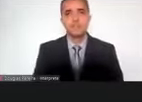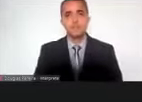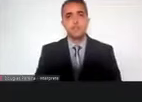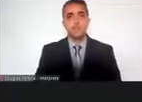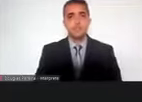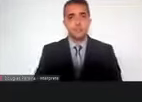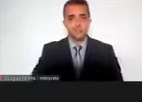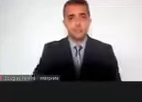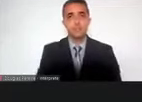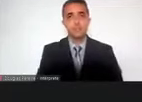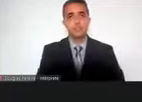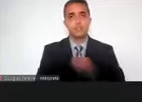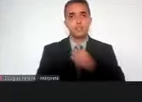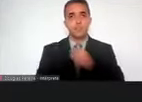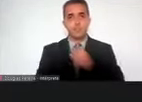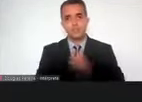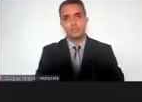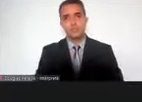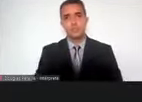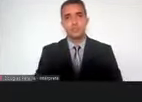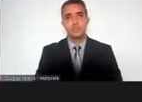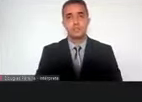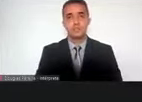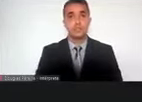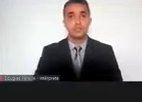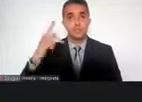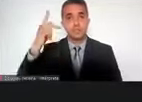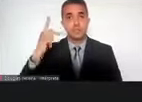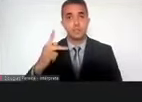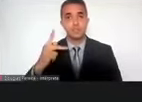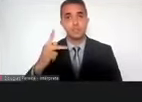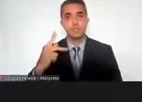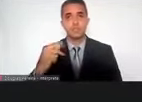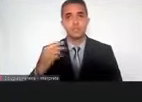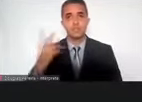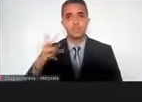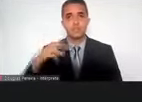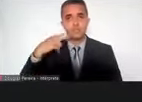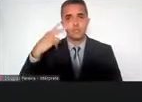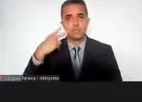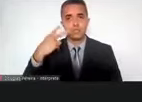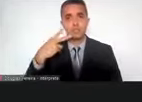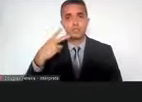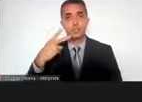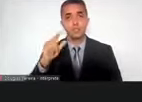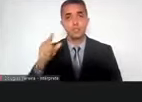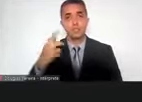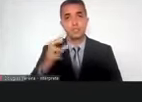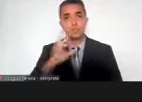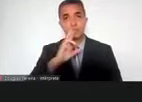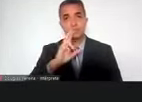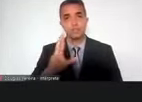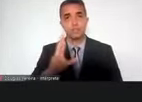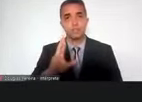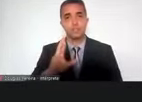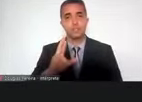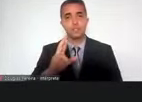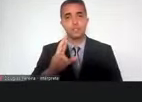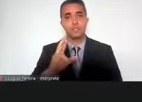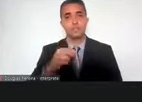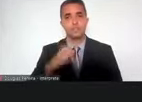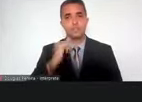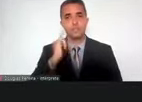lado do povo! Senhor presidente, vamos... Vereadora, a senhora queria saber tanto o resultado. Por favor, eu vou